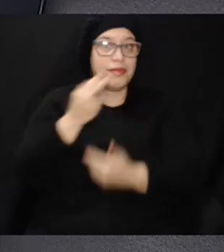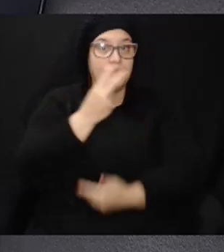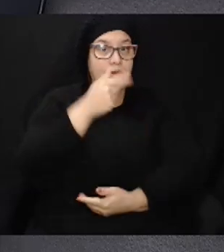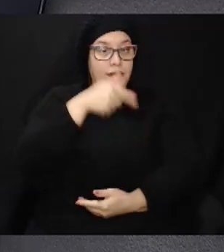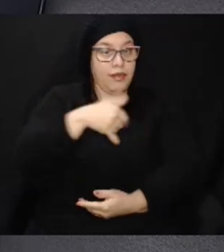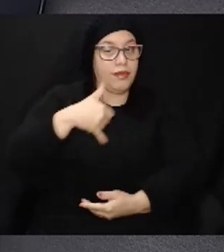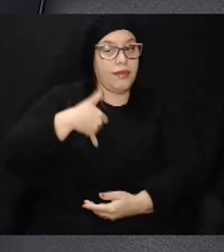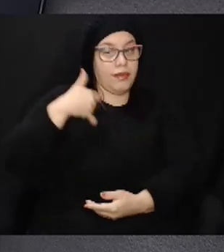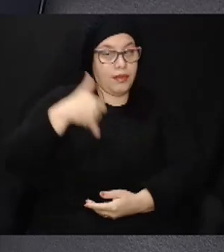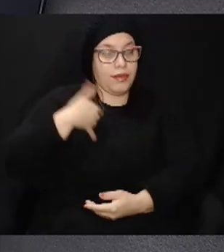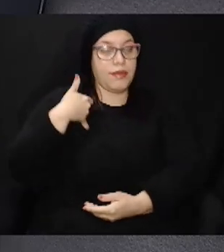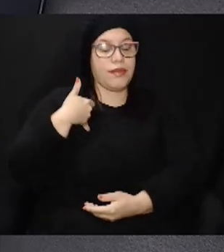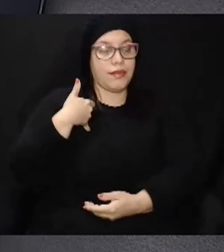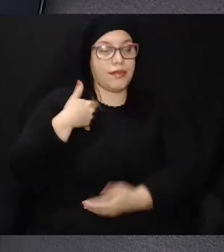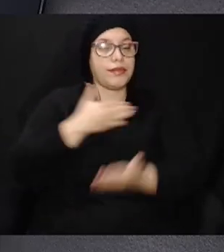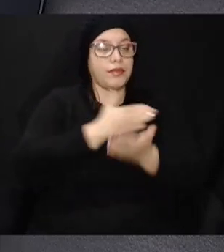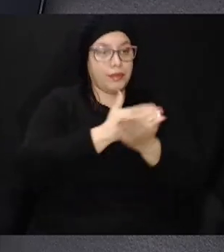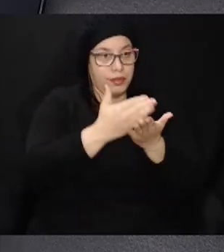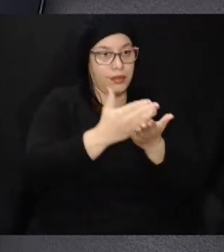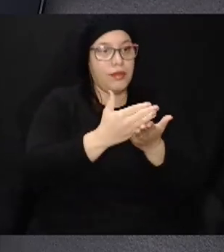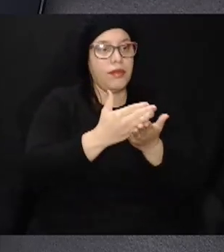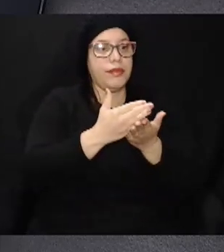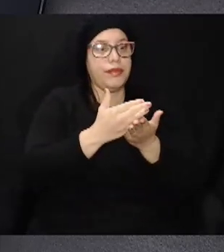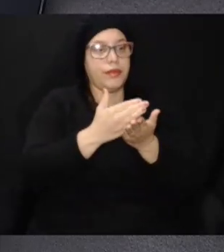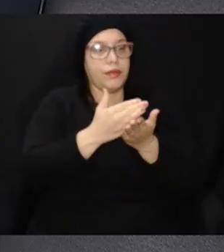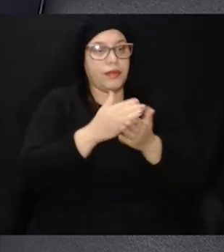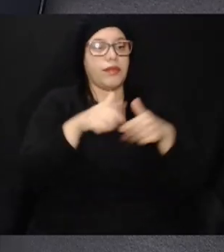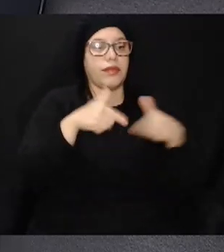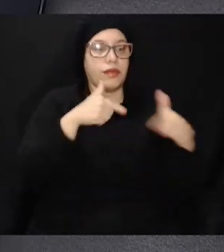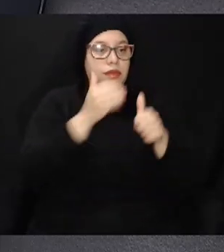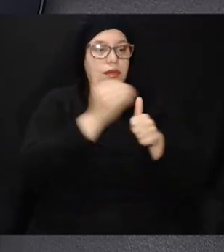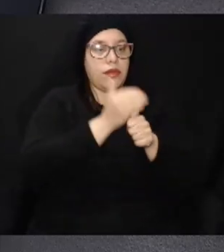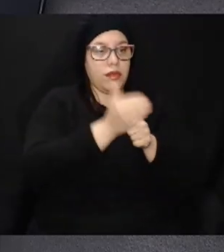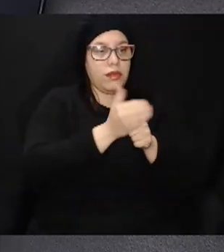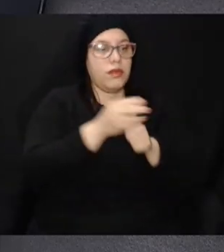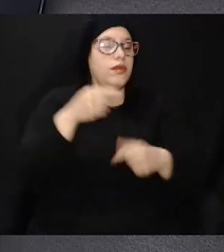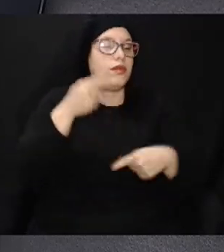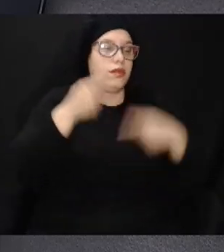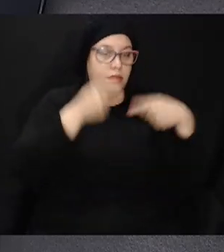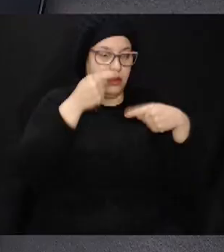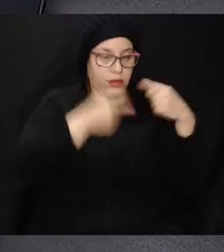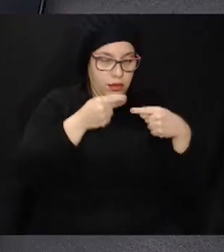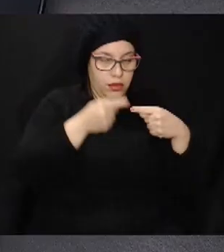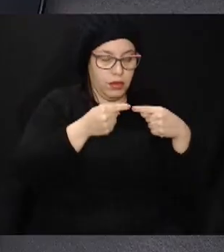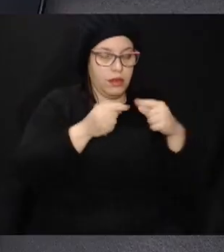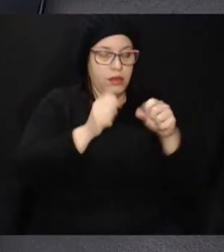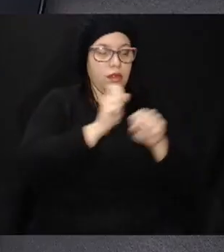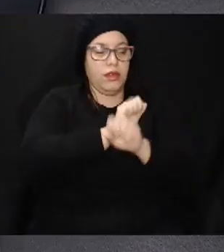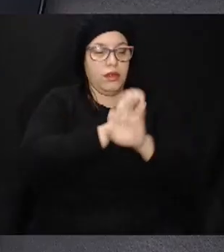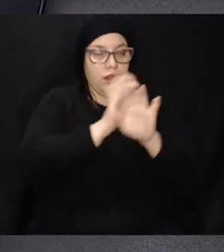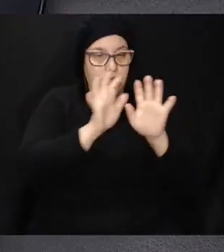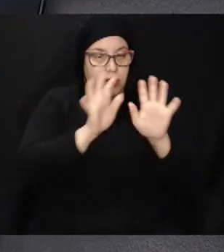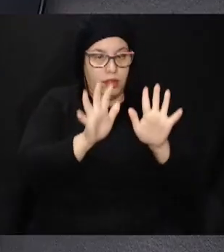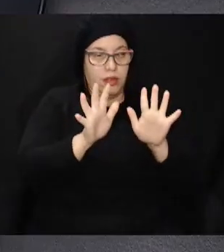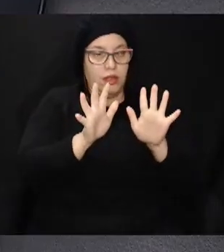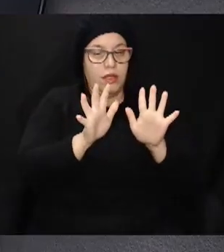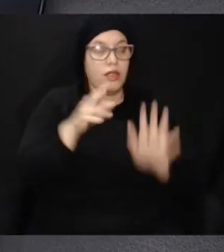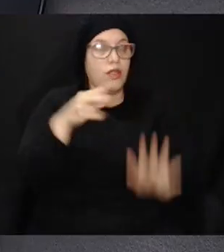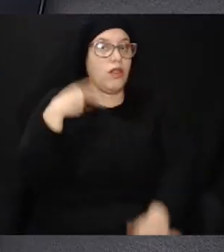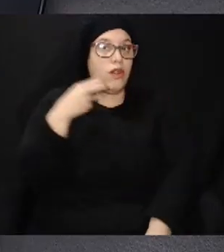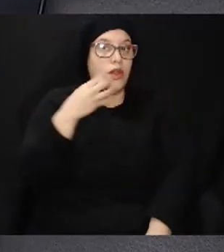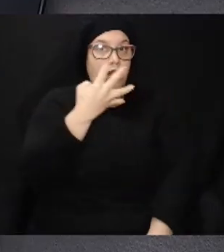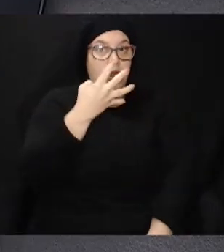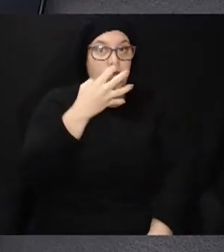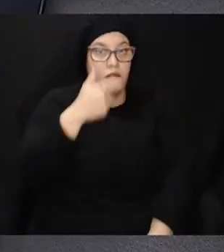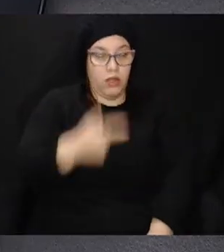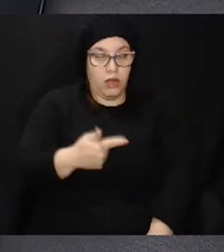quando comecei a minha carreira, o meu trabalho como político. É claro que fui me tornar vereador aos 42